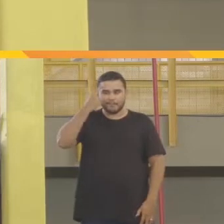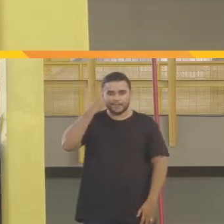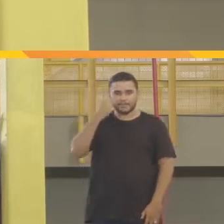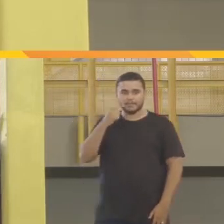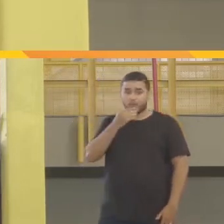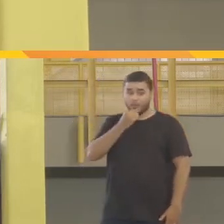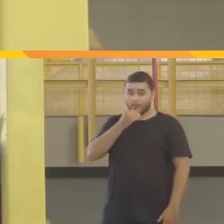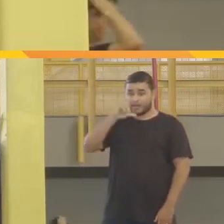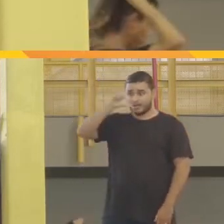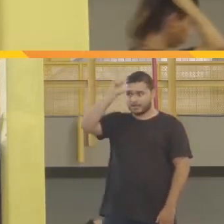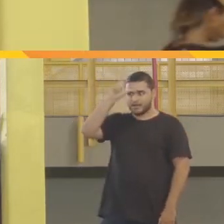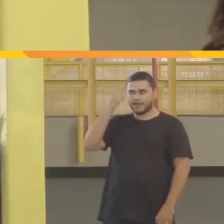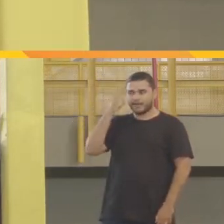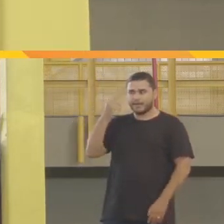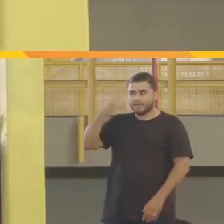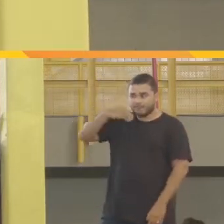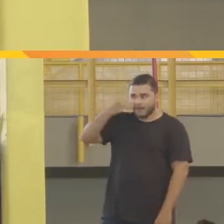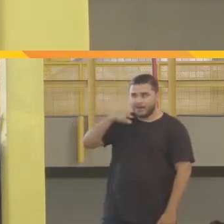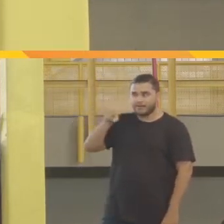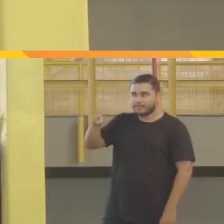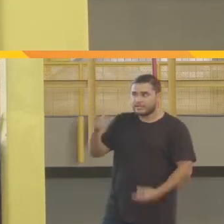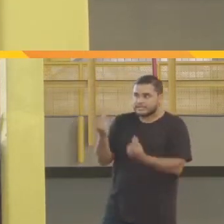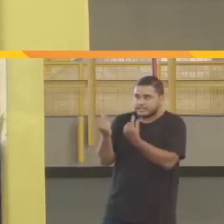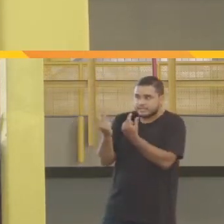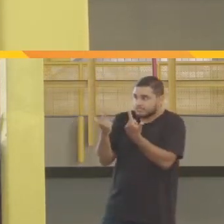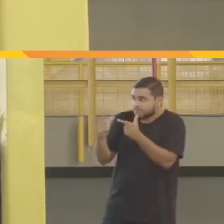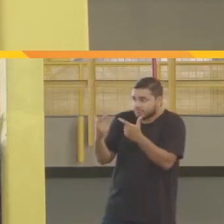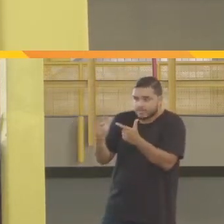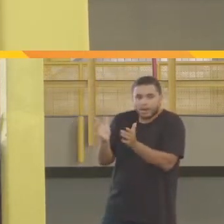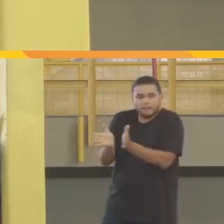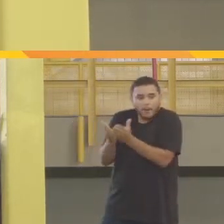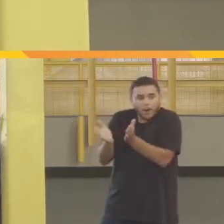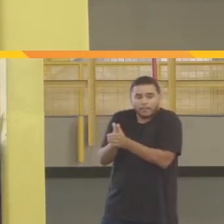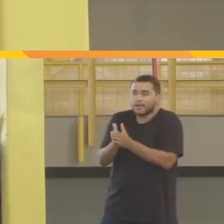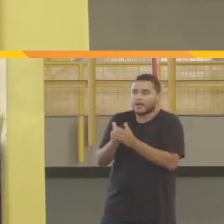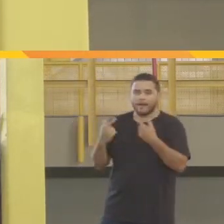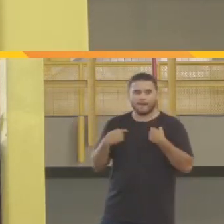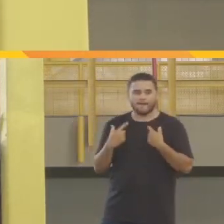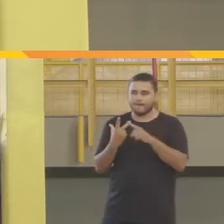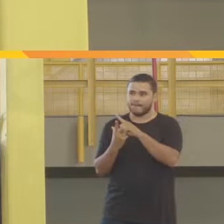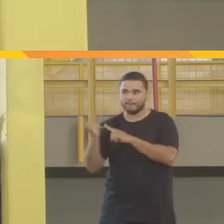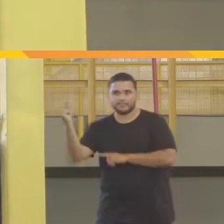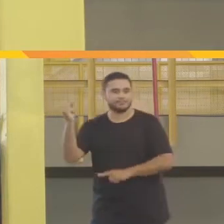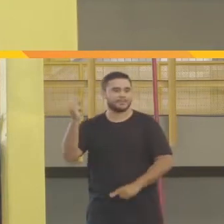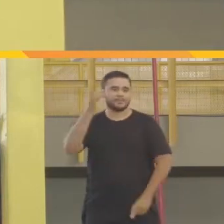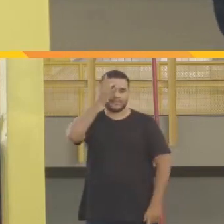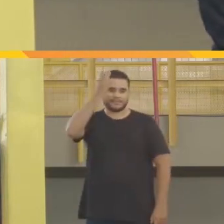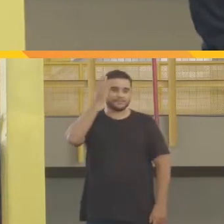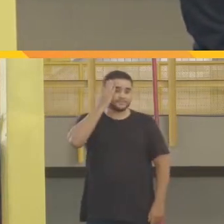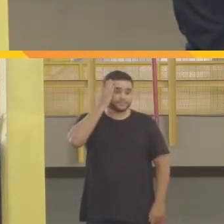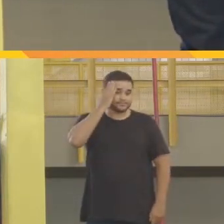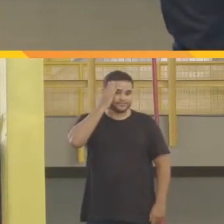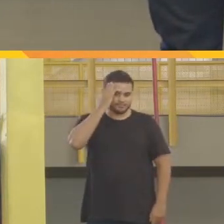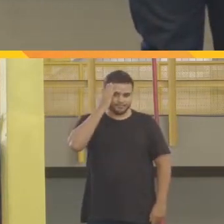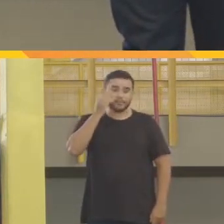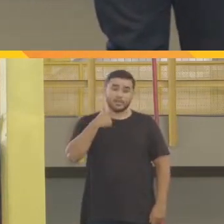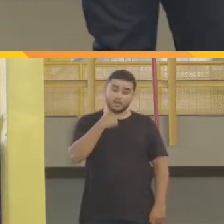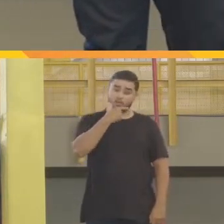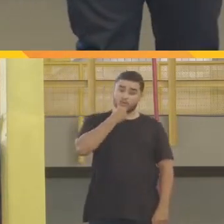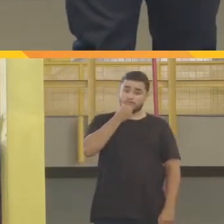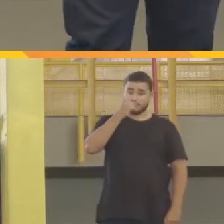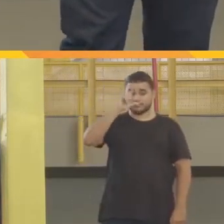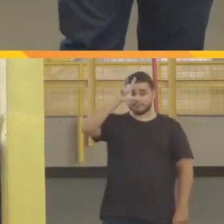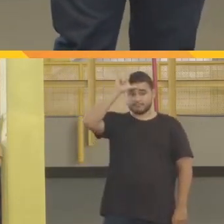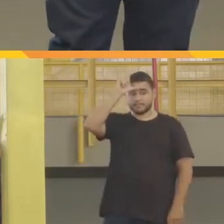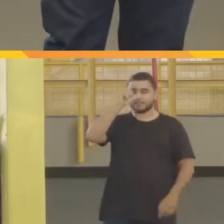fica mais fácil de derrotar. Concorda comigo? Então a ideia era essa. Vamos isolar a Inglaterra, impedir ela de negociar com